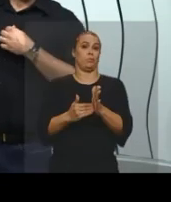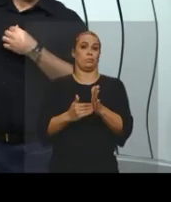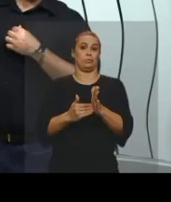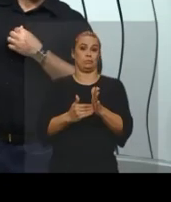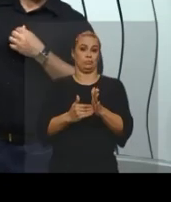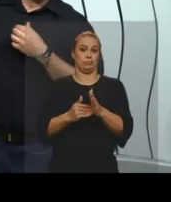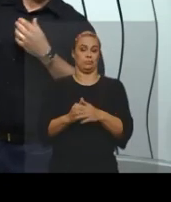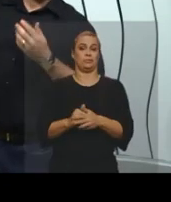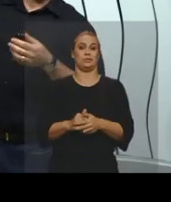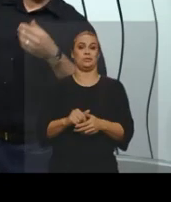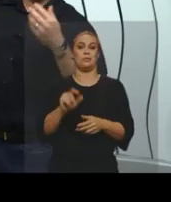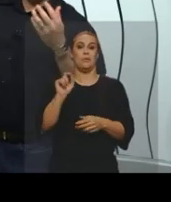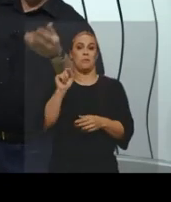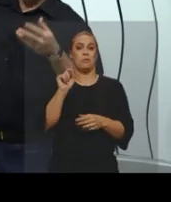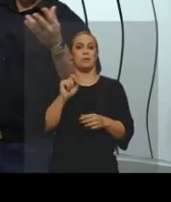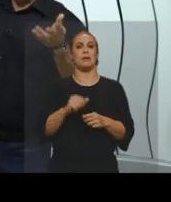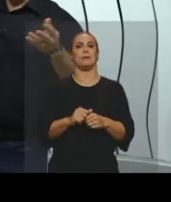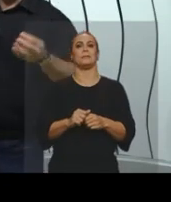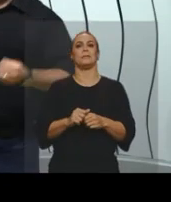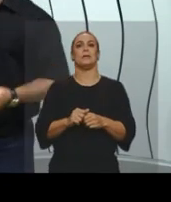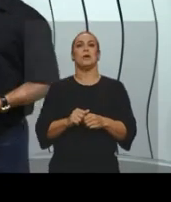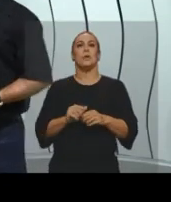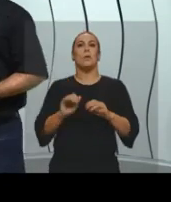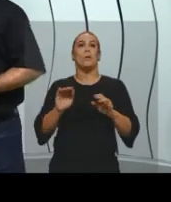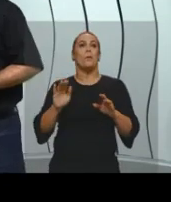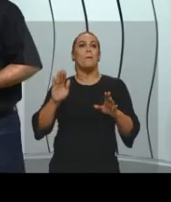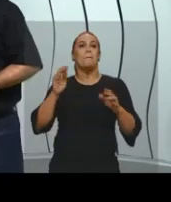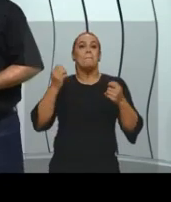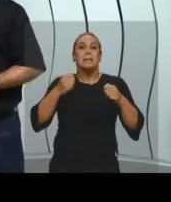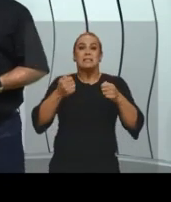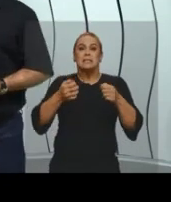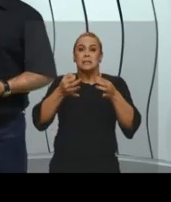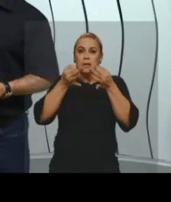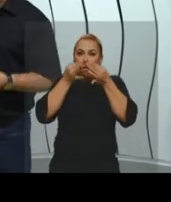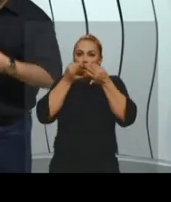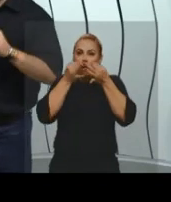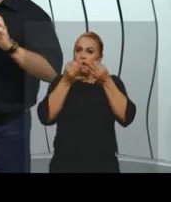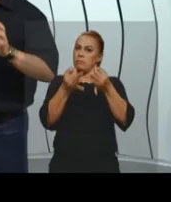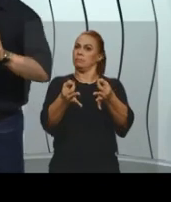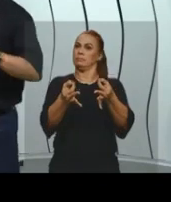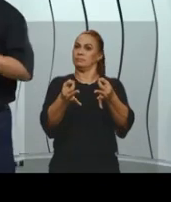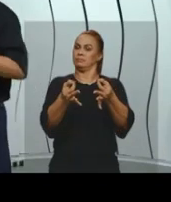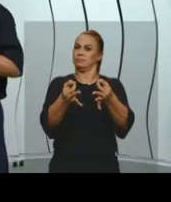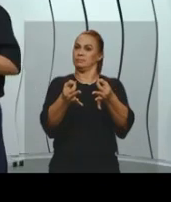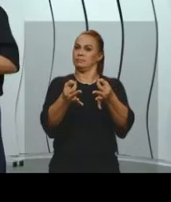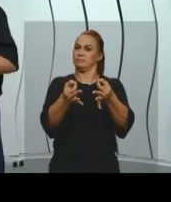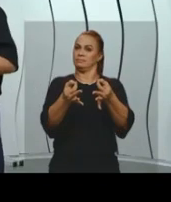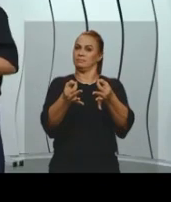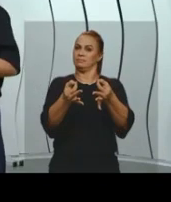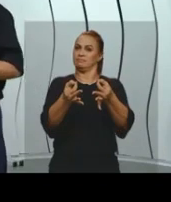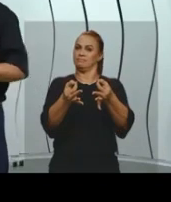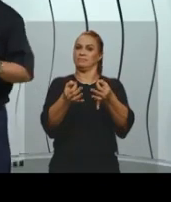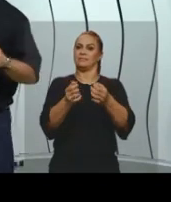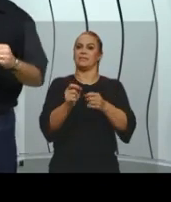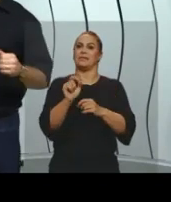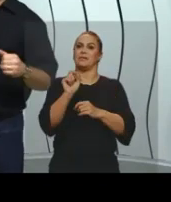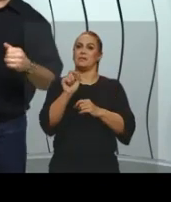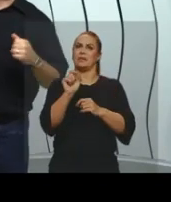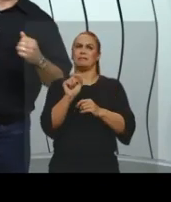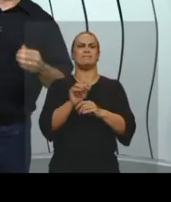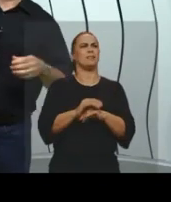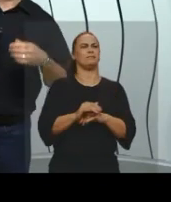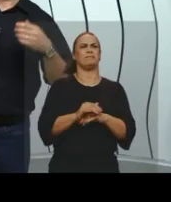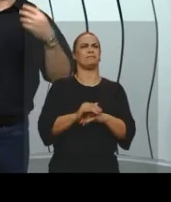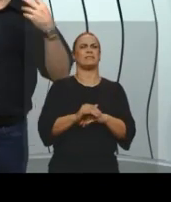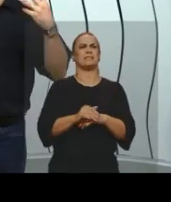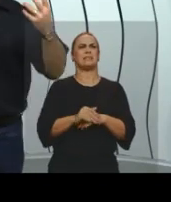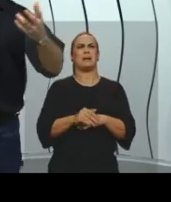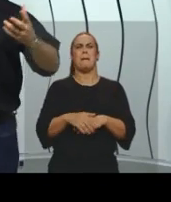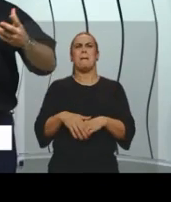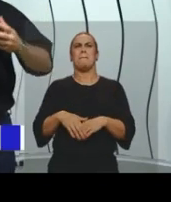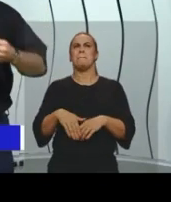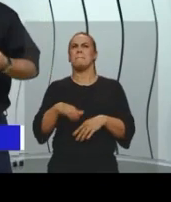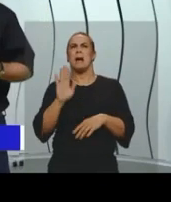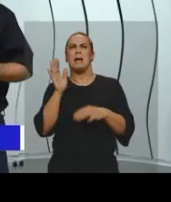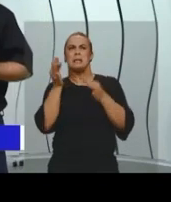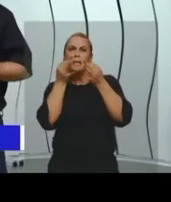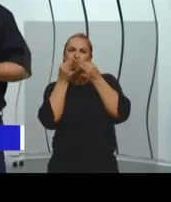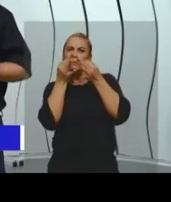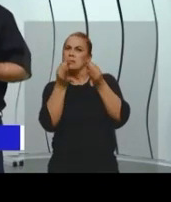mercado comum que merece maior atenção, né? O mercado comum que merece maior atenção, não, mas talvez o mercado comum mais